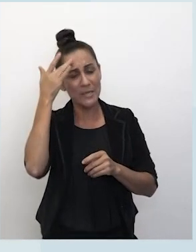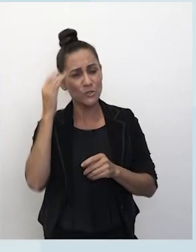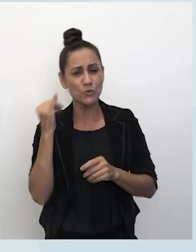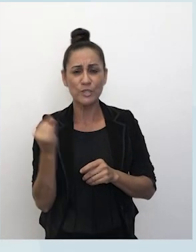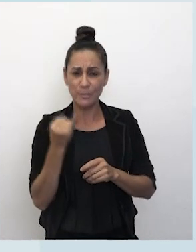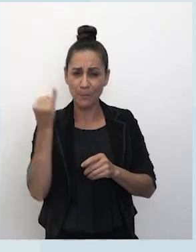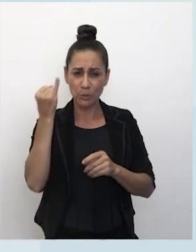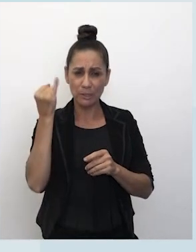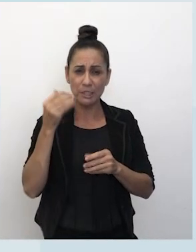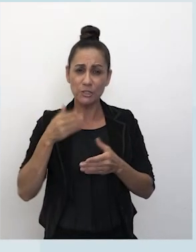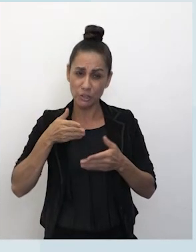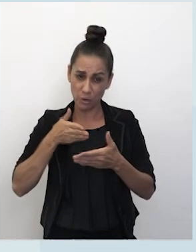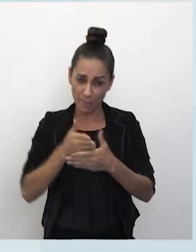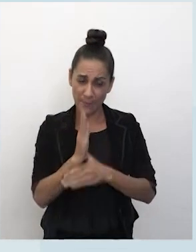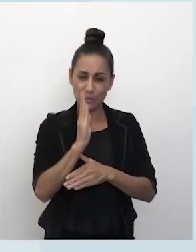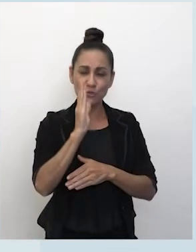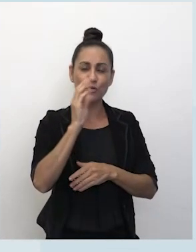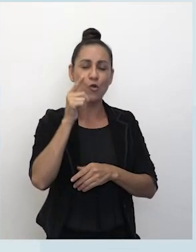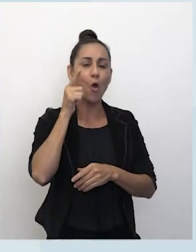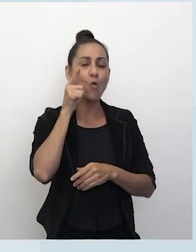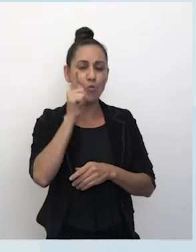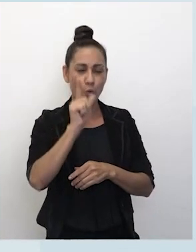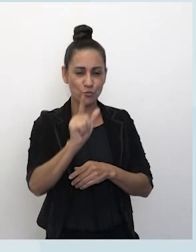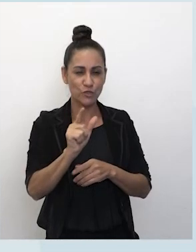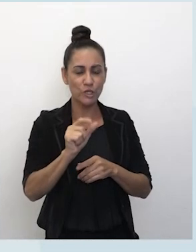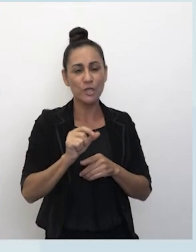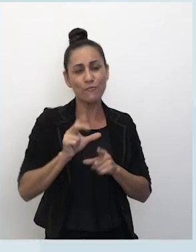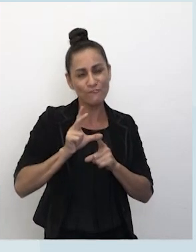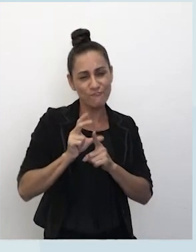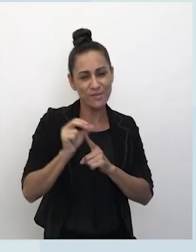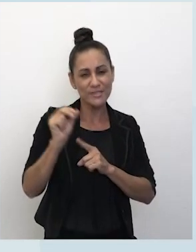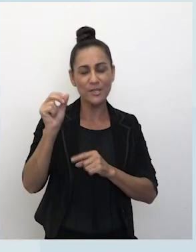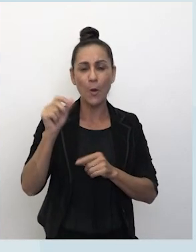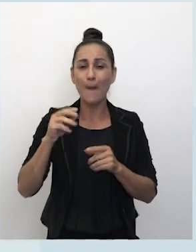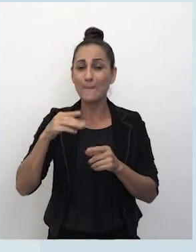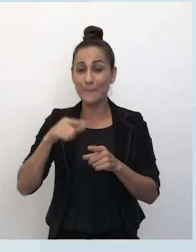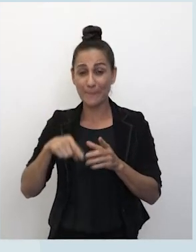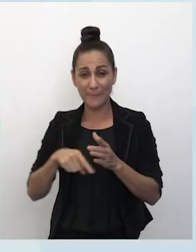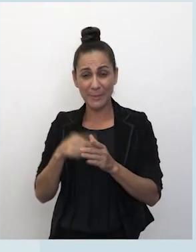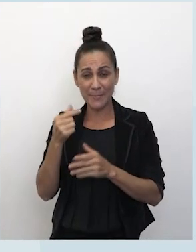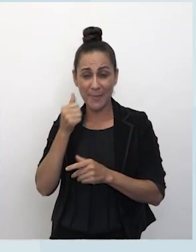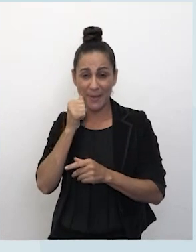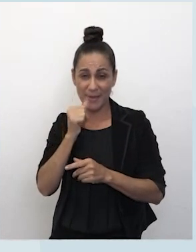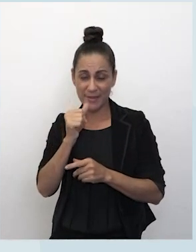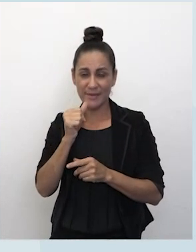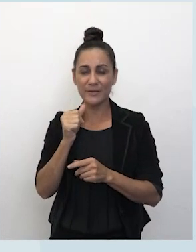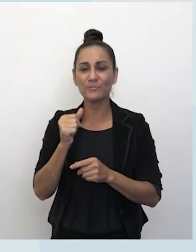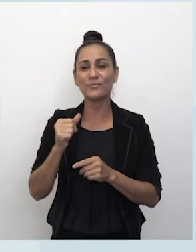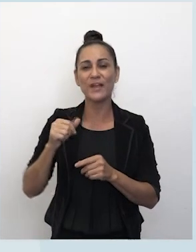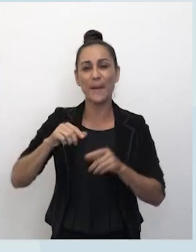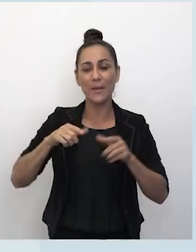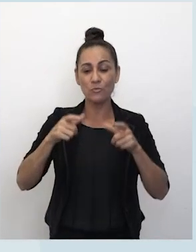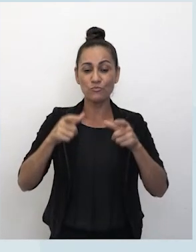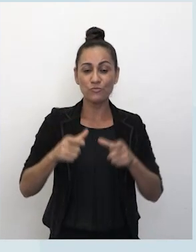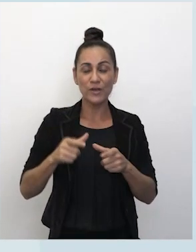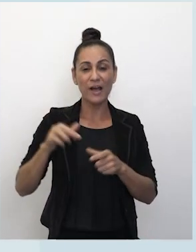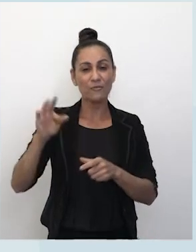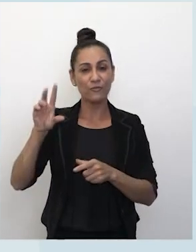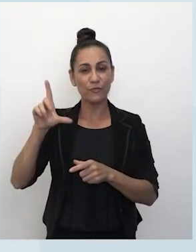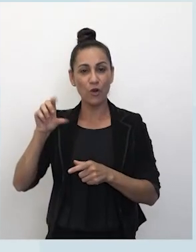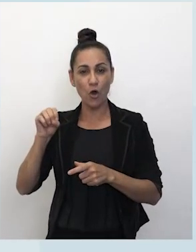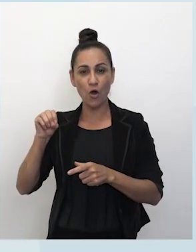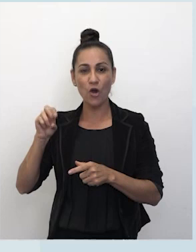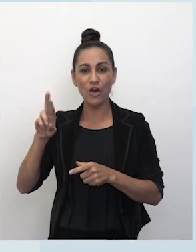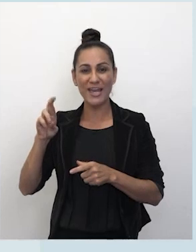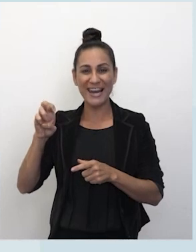conseguiu chegar nesse posto de ser a primeira mulher membro da Academia de Florença. Muitos de seus temas são